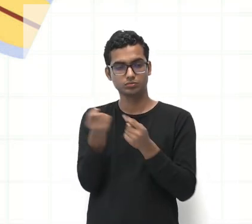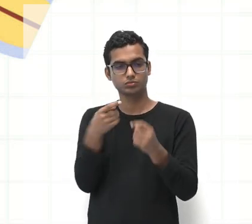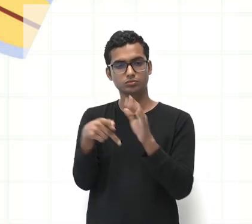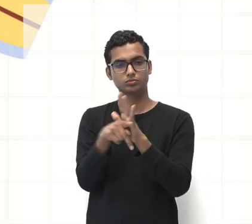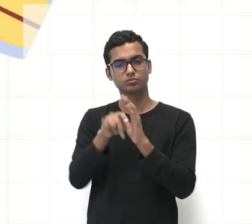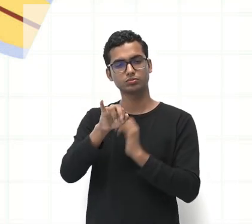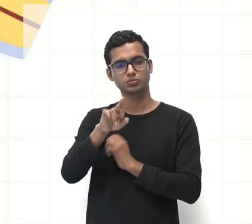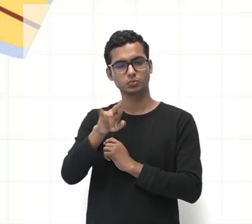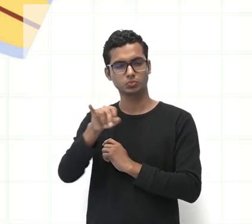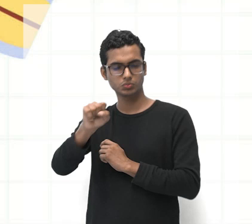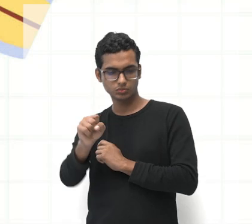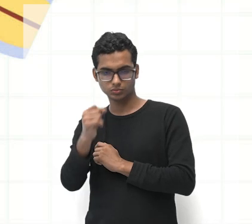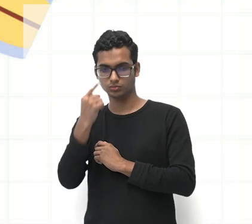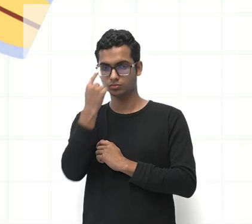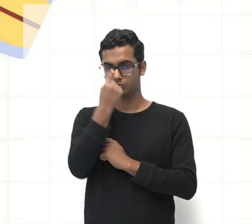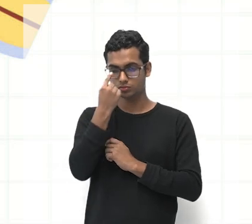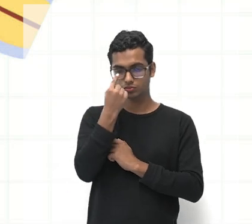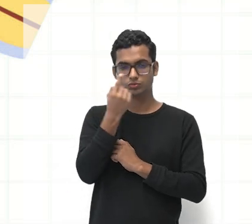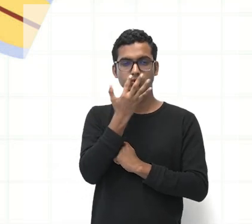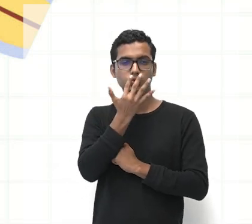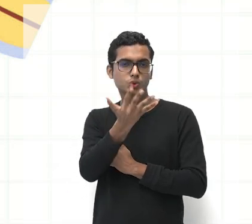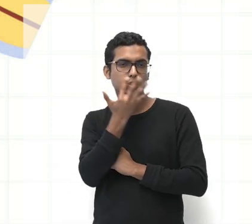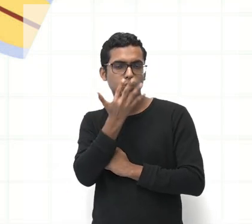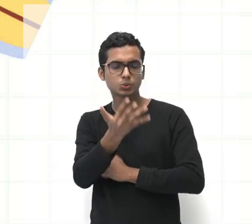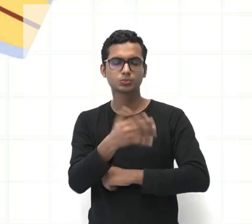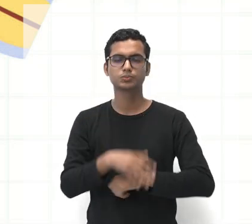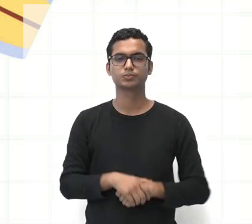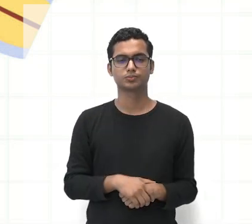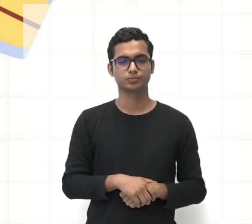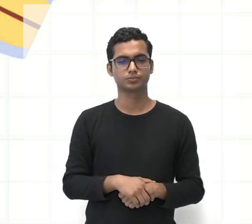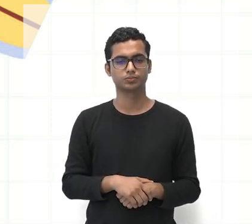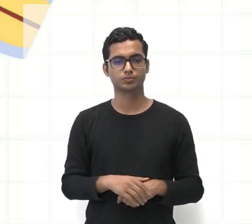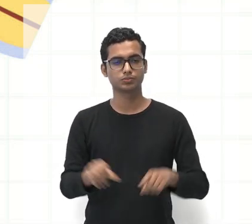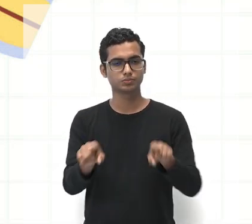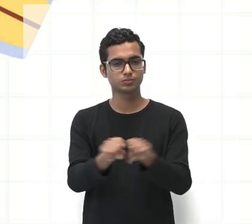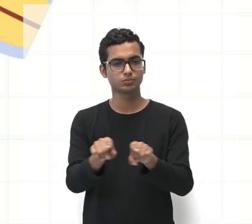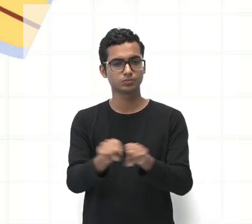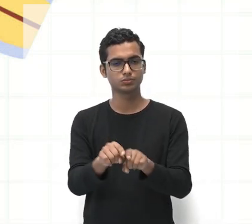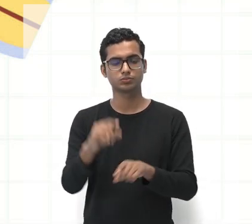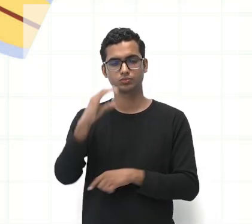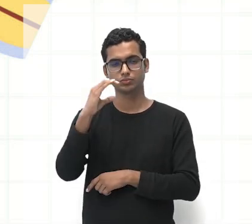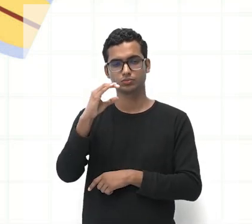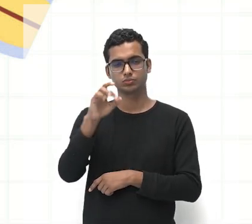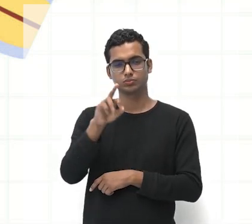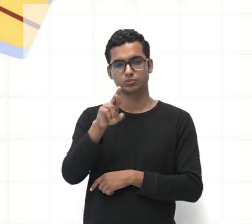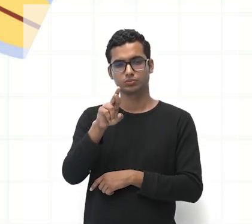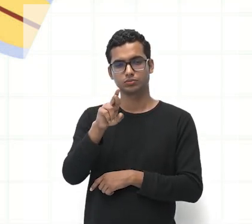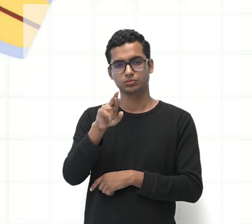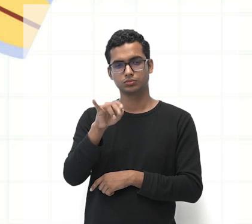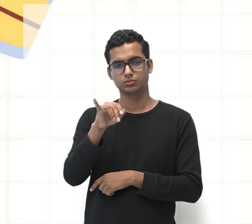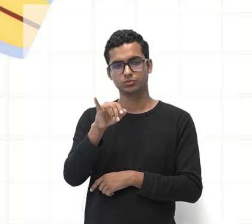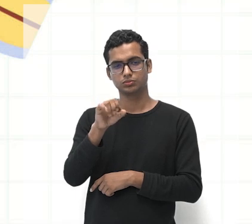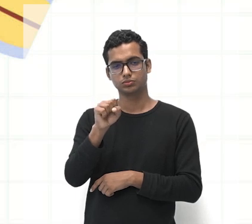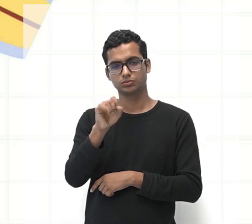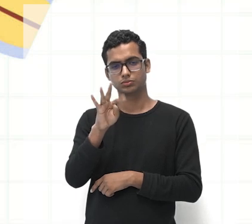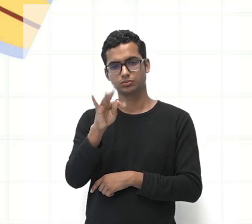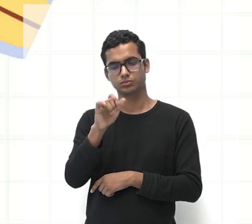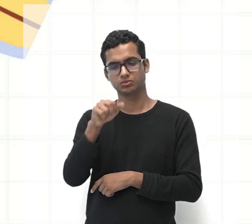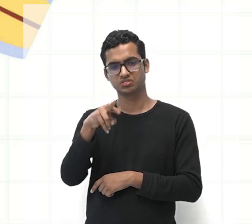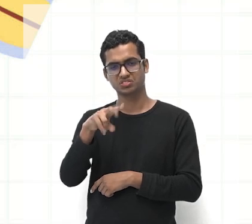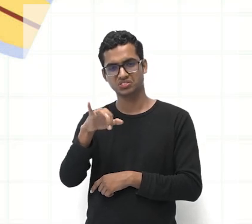Número 2. Né? E o cristalino vai ajustar, o cristalino que está bem aqui,